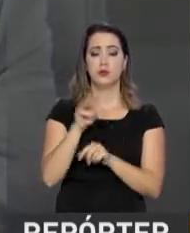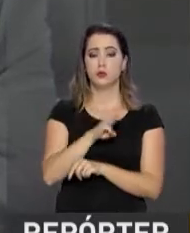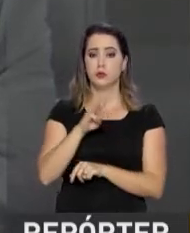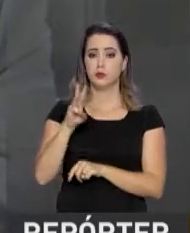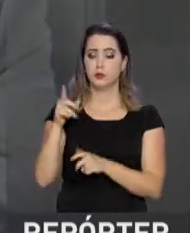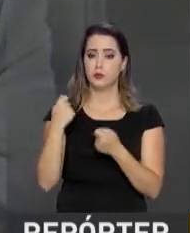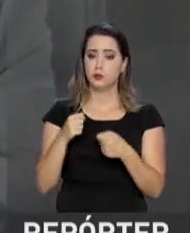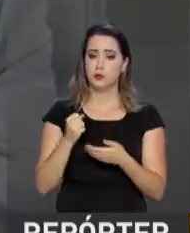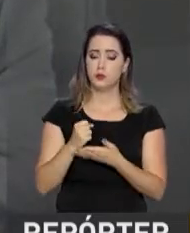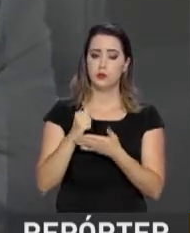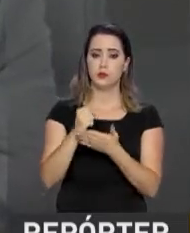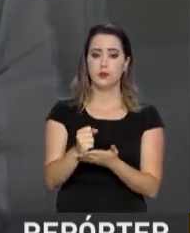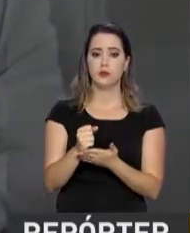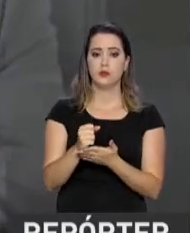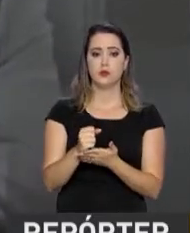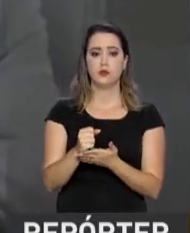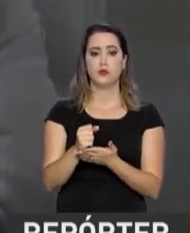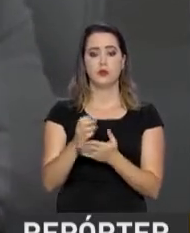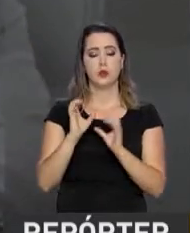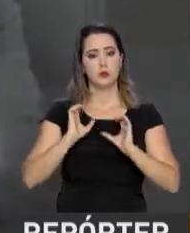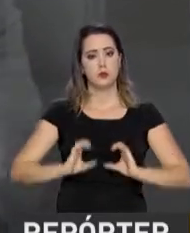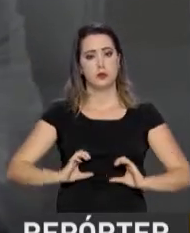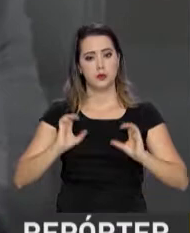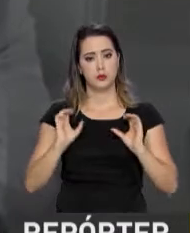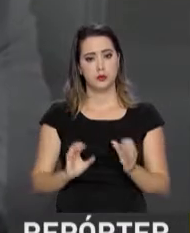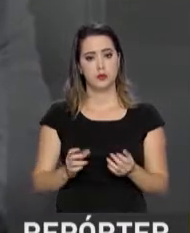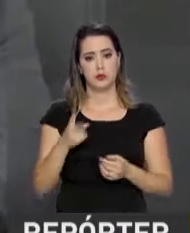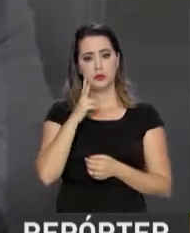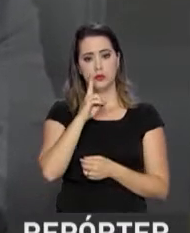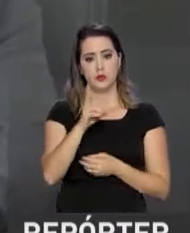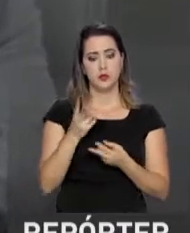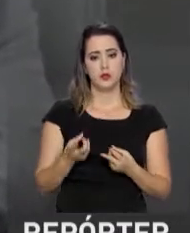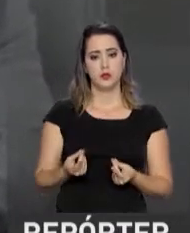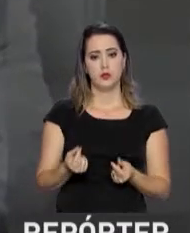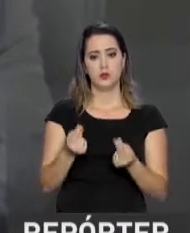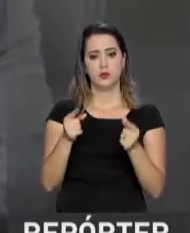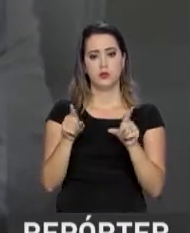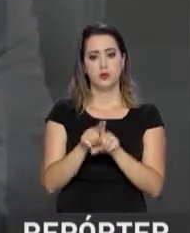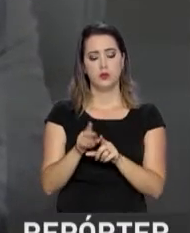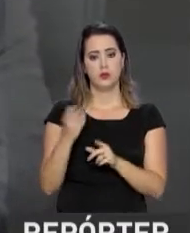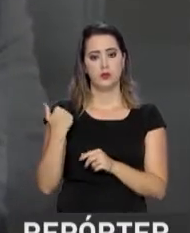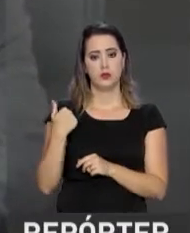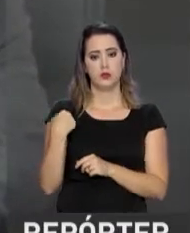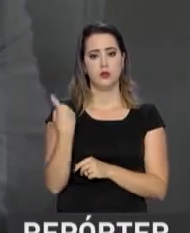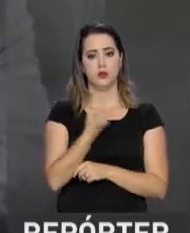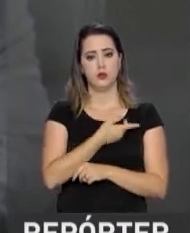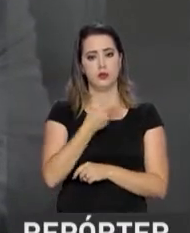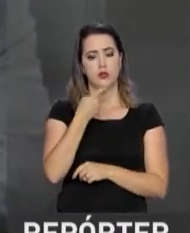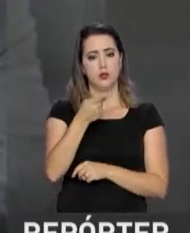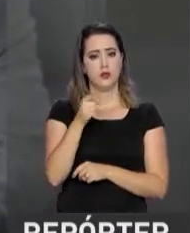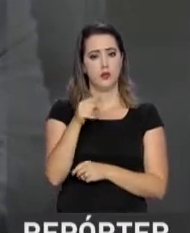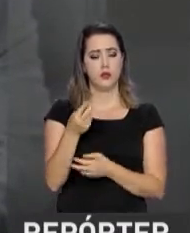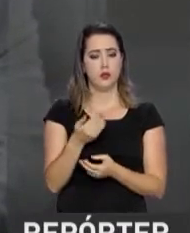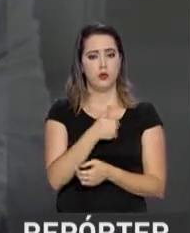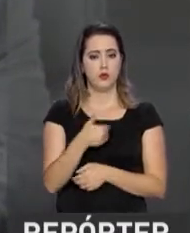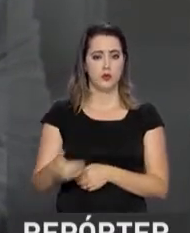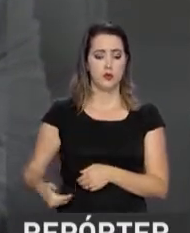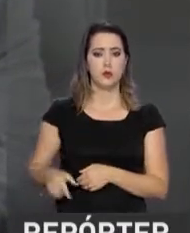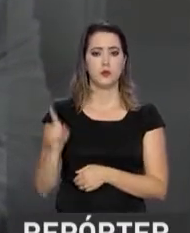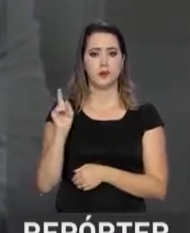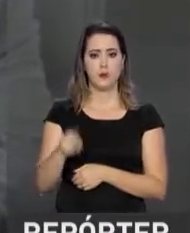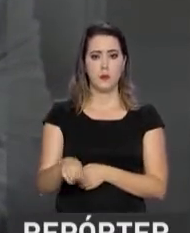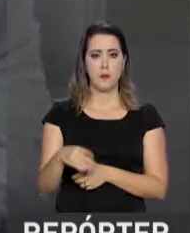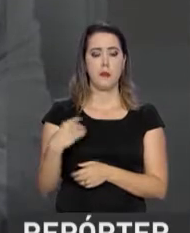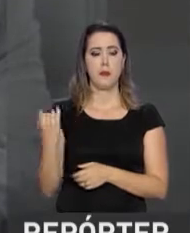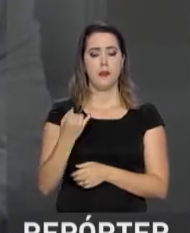para que o cidadão exerça a sua cidadania, acompanhe os recursos que, por mais que a gente chame de público, nada mais são do que recursos